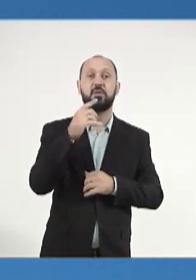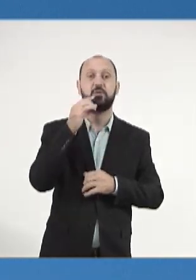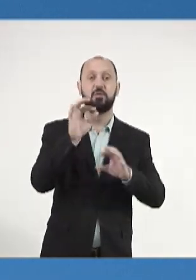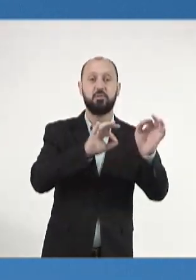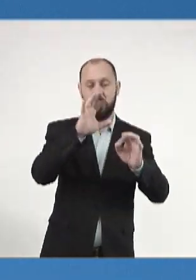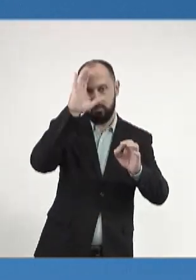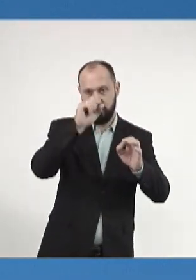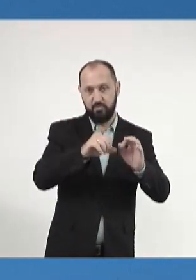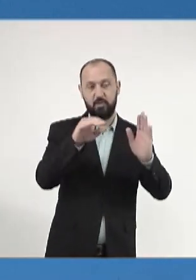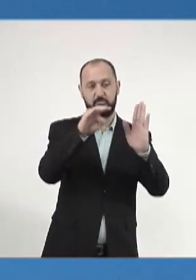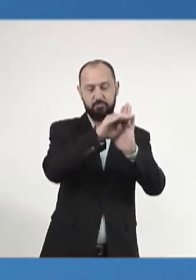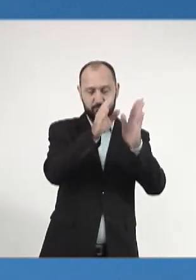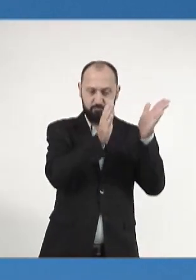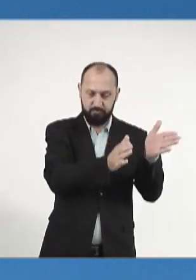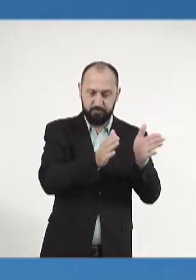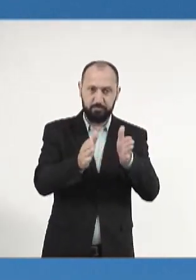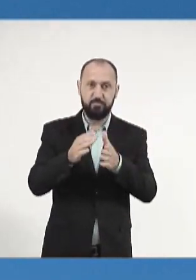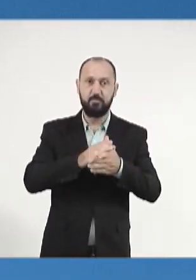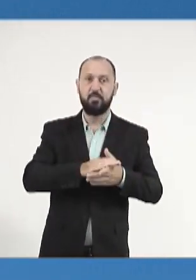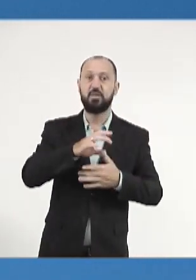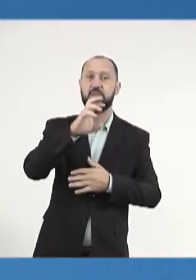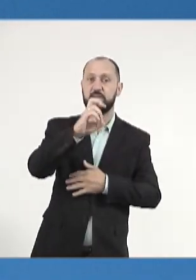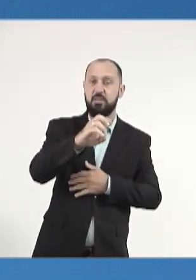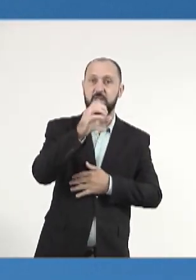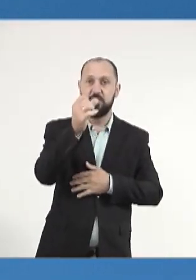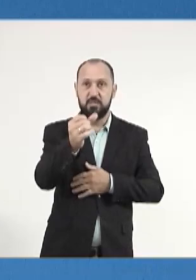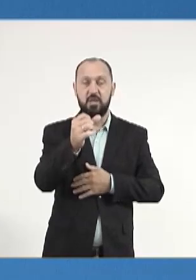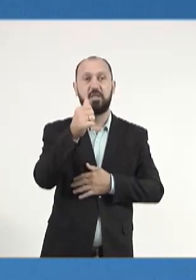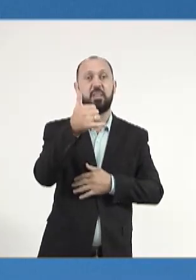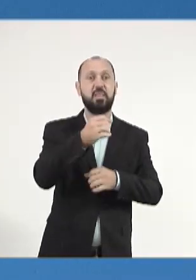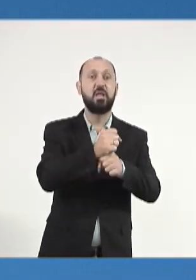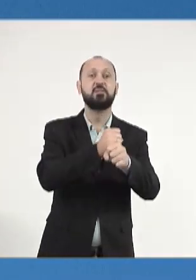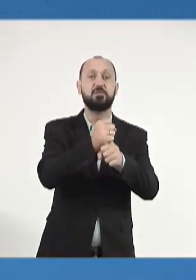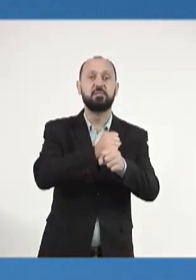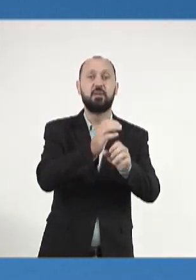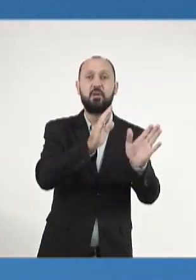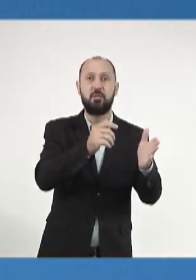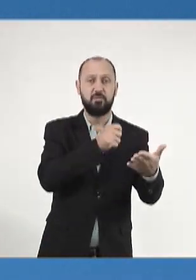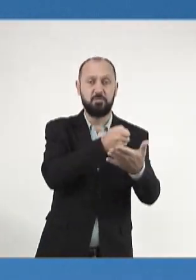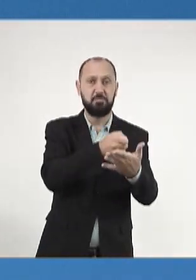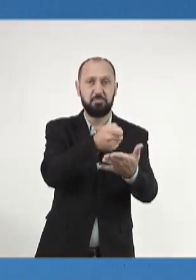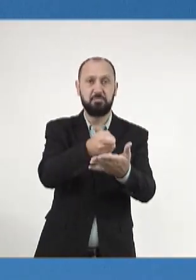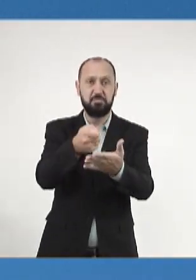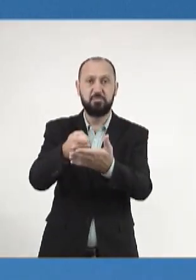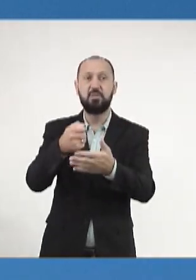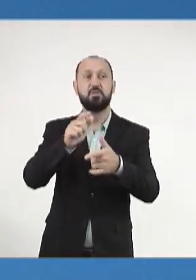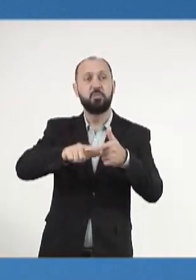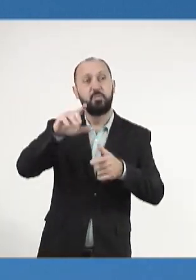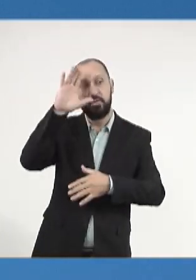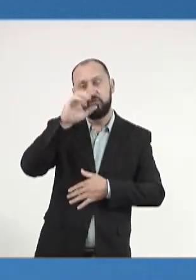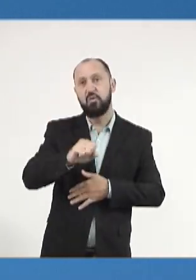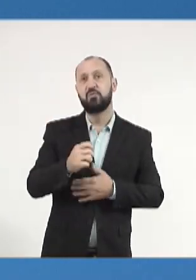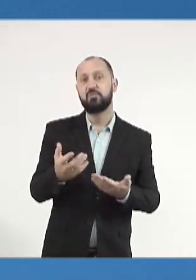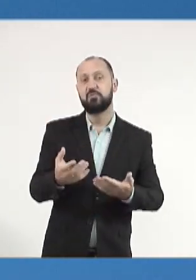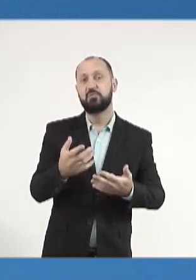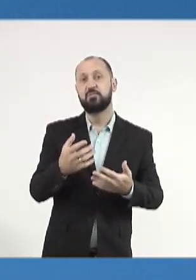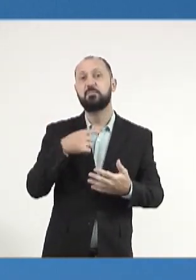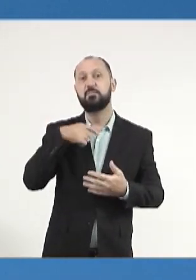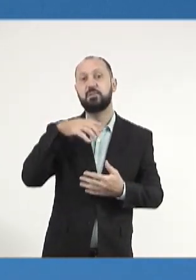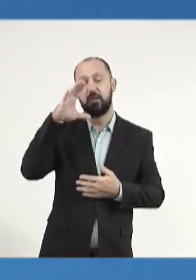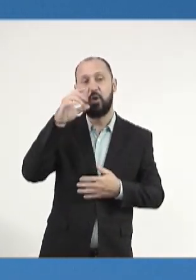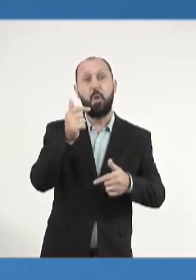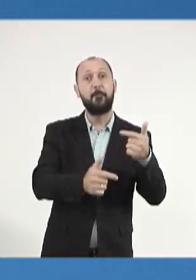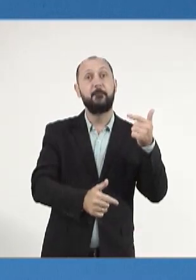tomar uma decisão, vai fazer em 5, 7, em 10 anos um cronograma de pagamento, resolve. Agora,